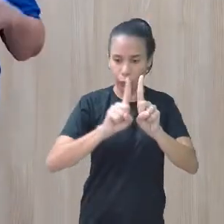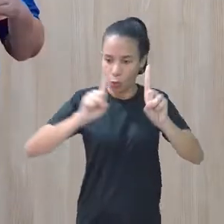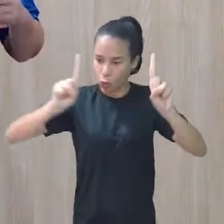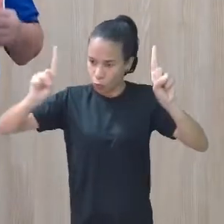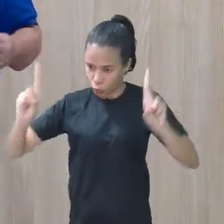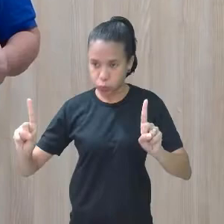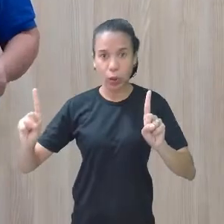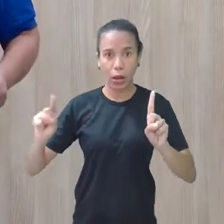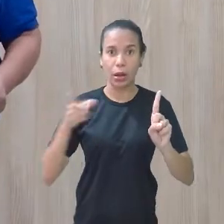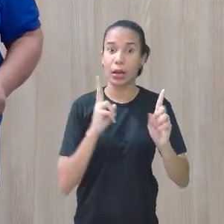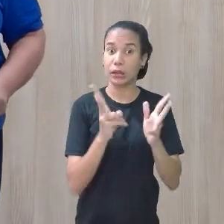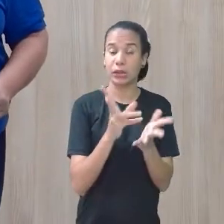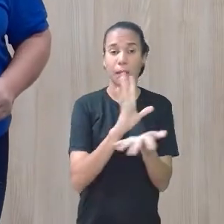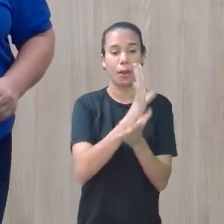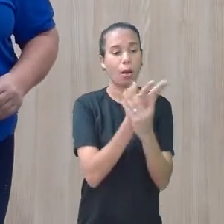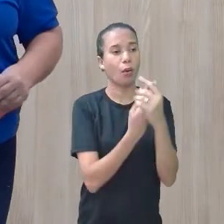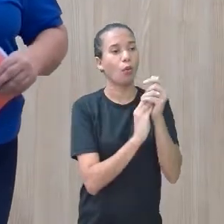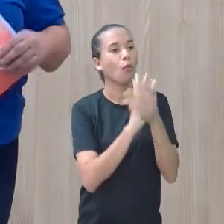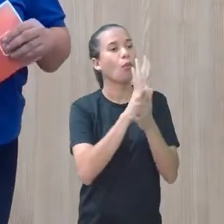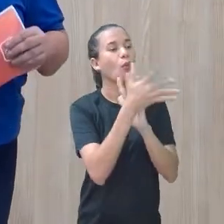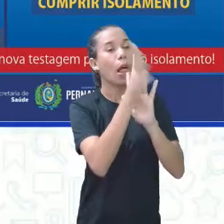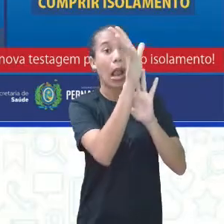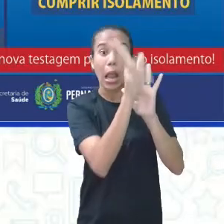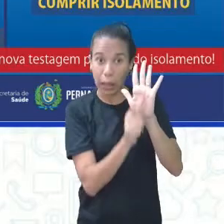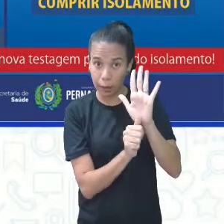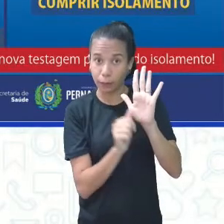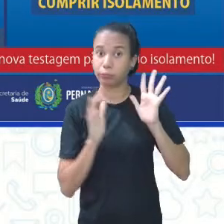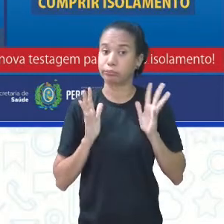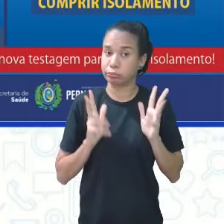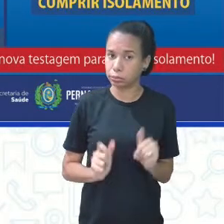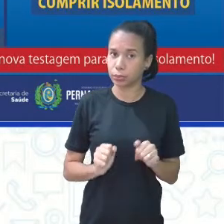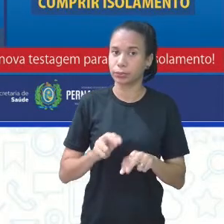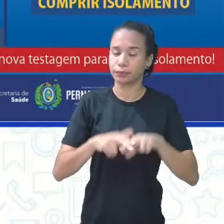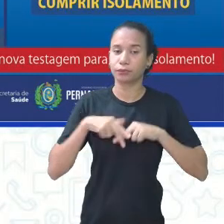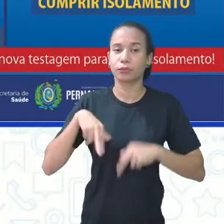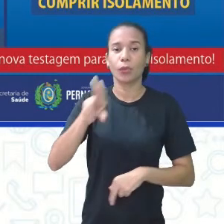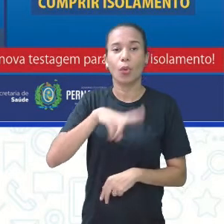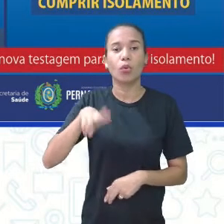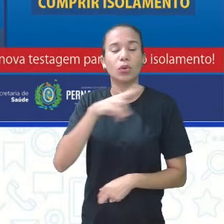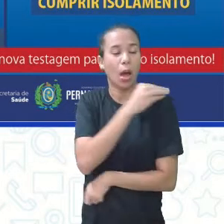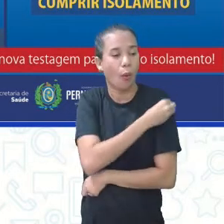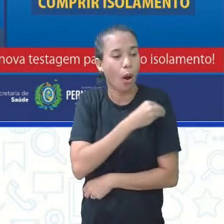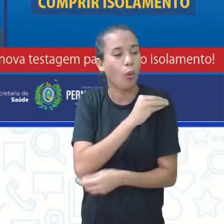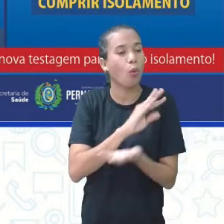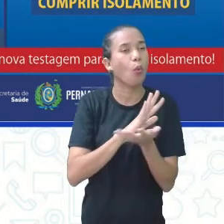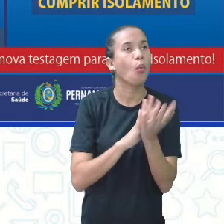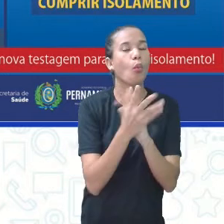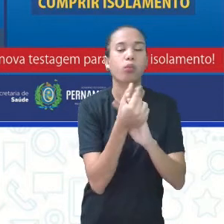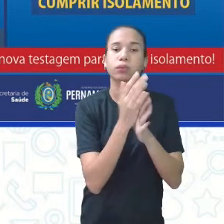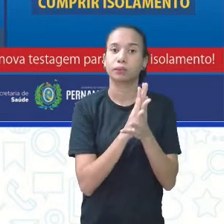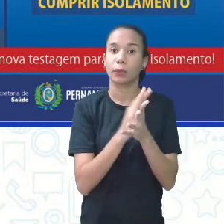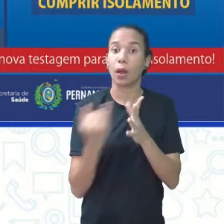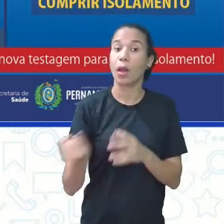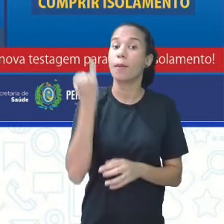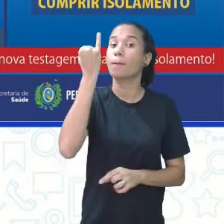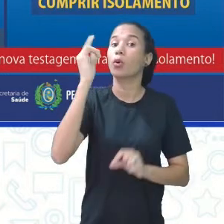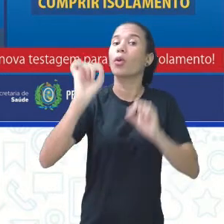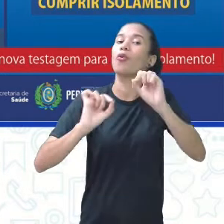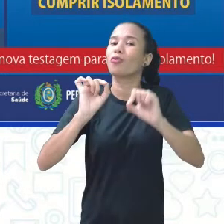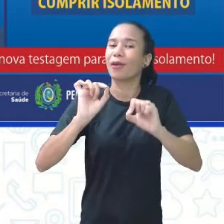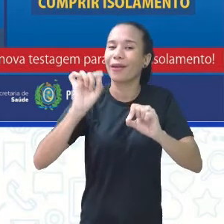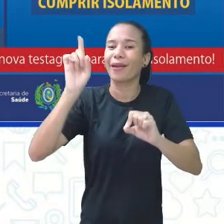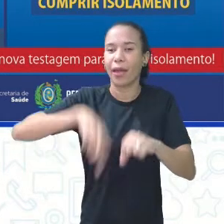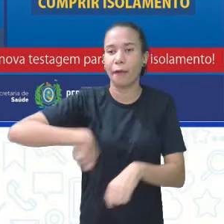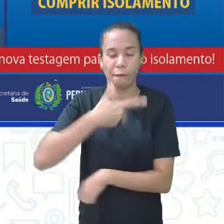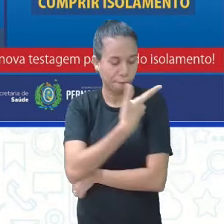distanciamento, lavar as mãos, não é? A questão aí de lavar as mãos, de usar o álcool em gel, mas o mais importante aí